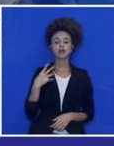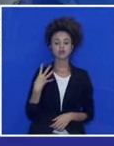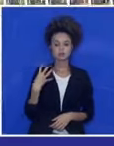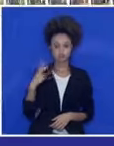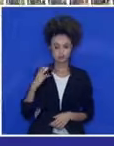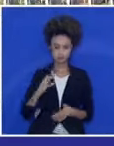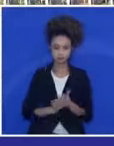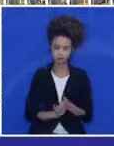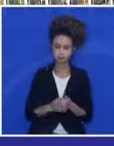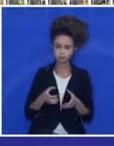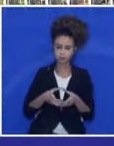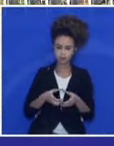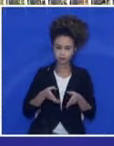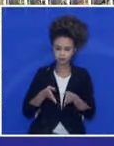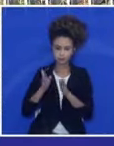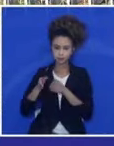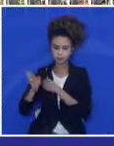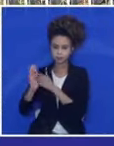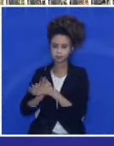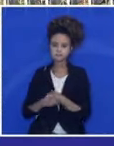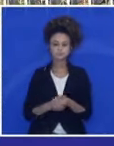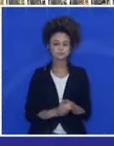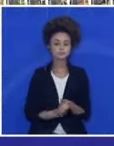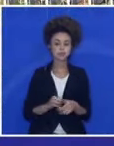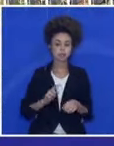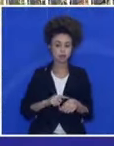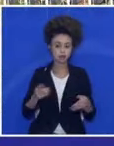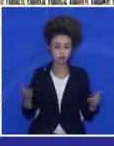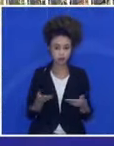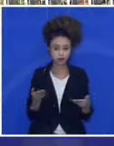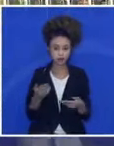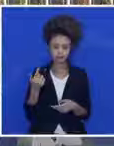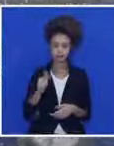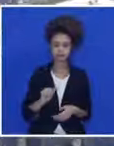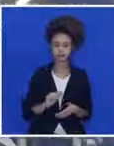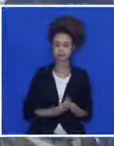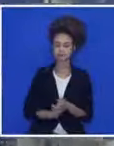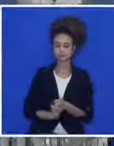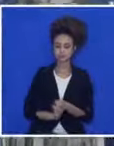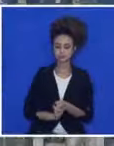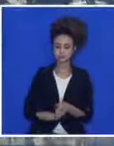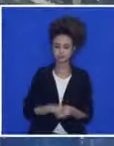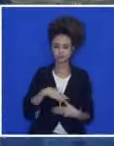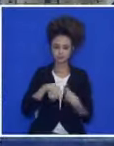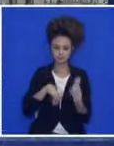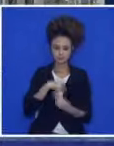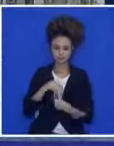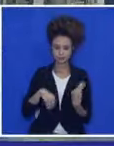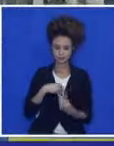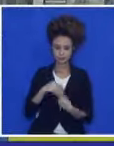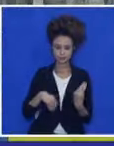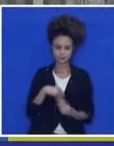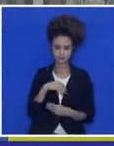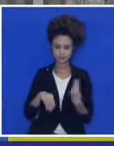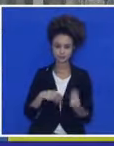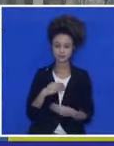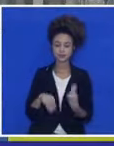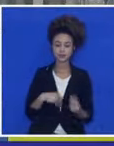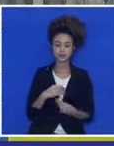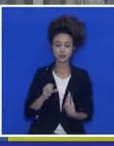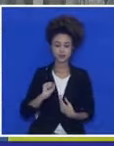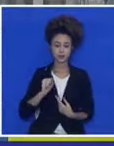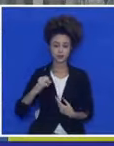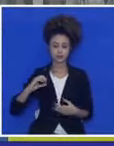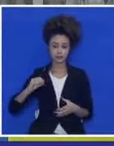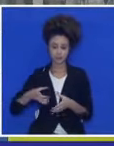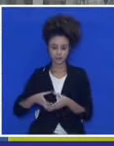R$ 3.515.677,04. Bolas posicionadas, chegou a hora, valendo! Globo carregado, embaralhando 80